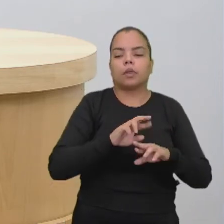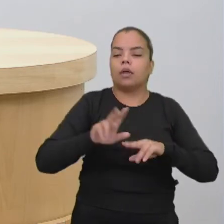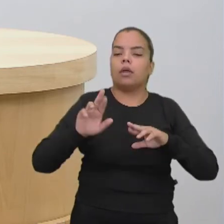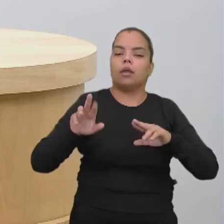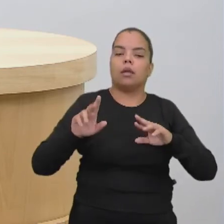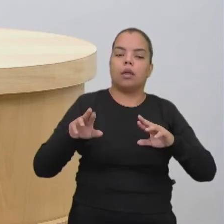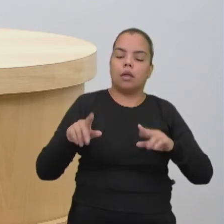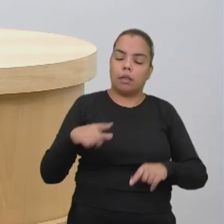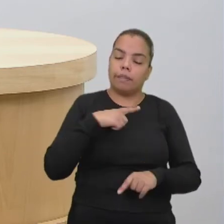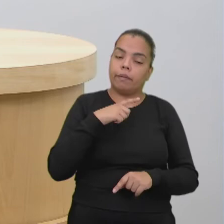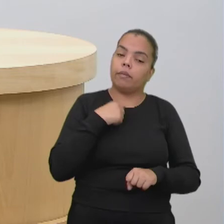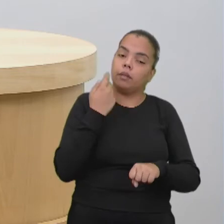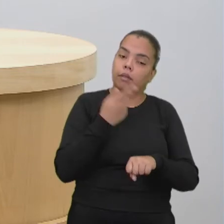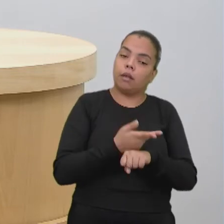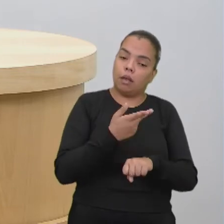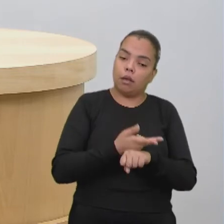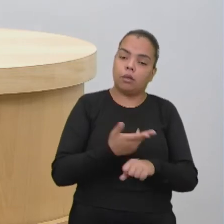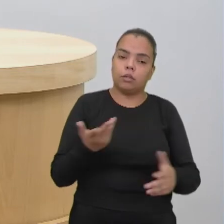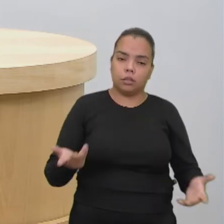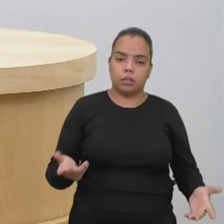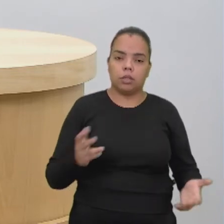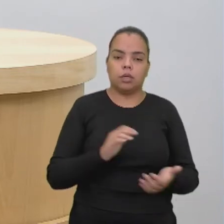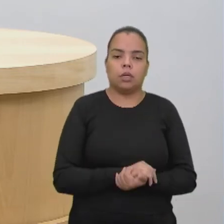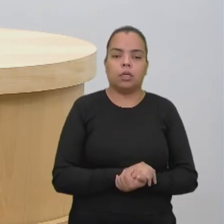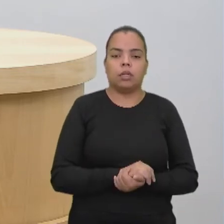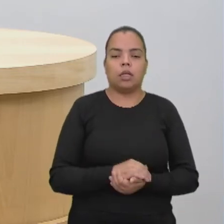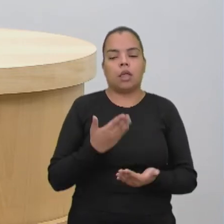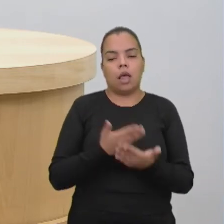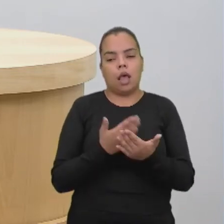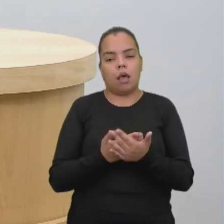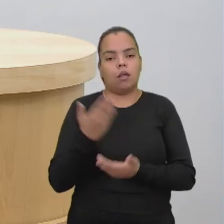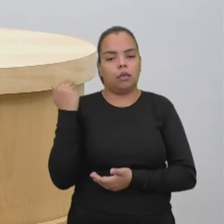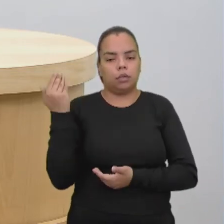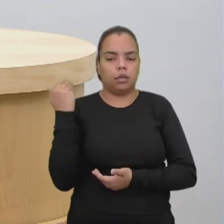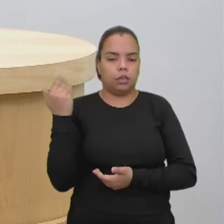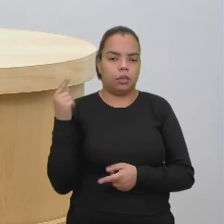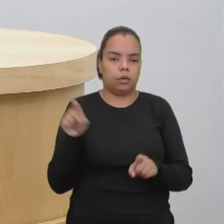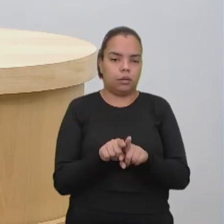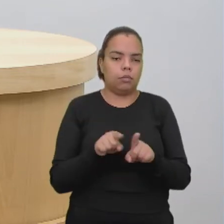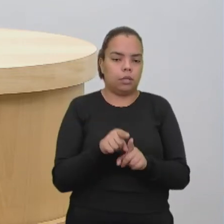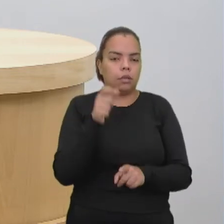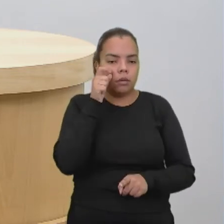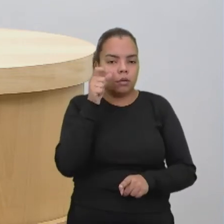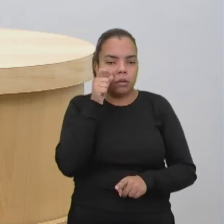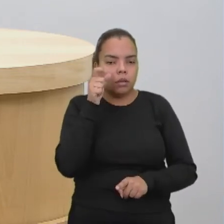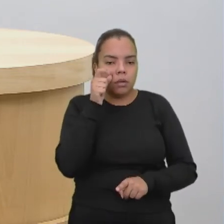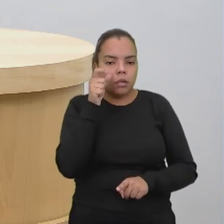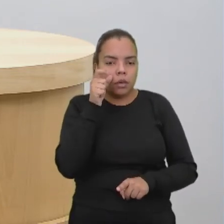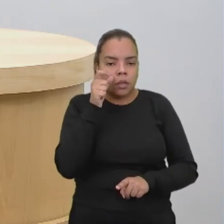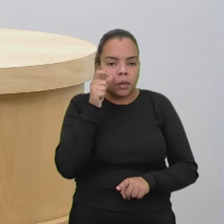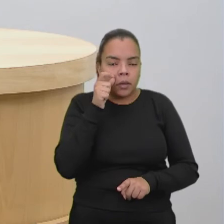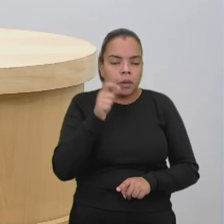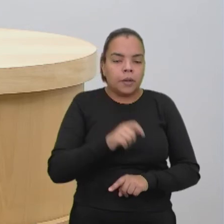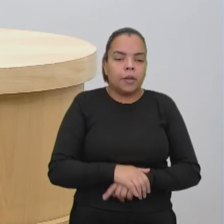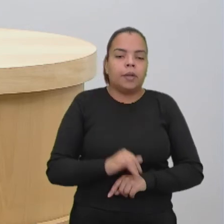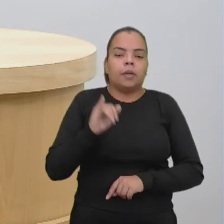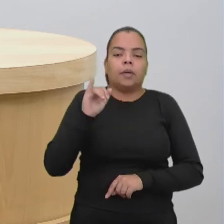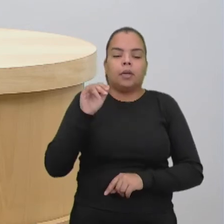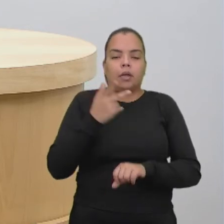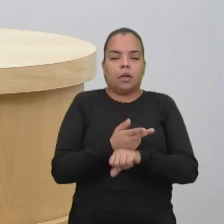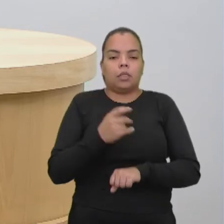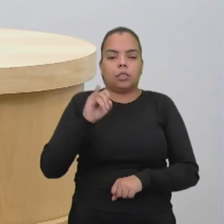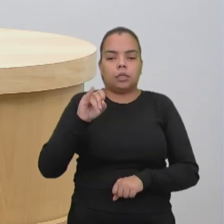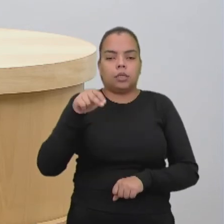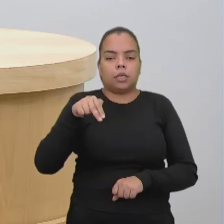das rochas sedimentares. Como a gente viu também na aula anterior, né, que a gente viu as rochas ígneas, né, tanto aí as